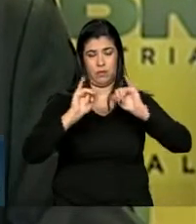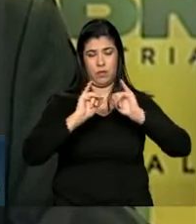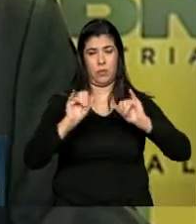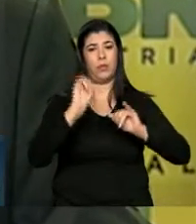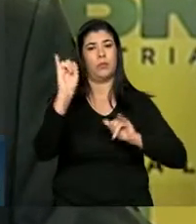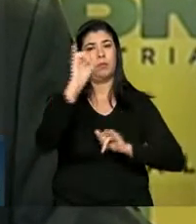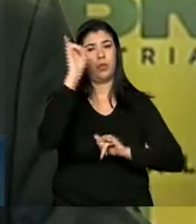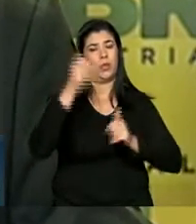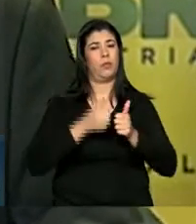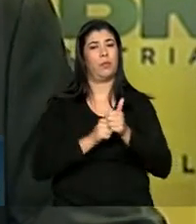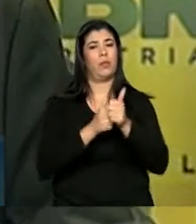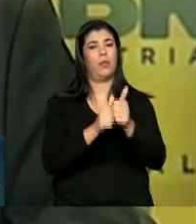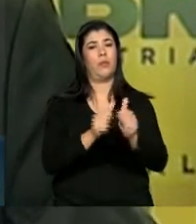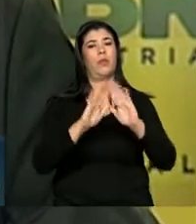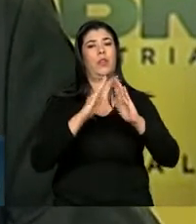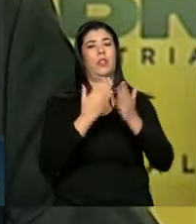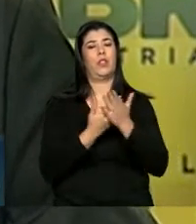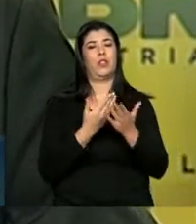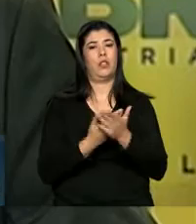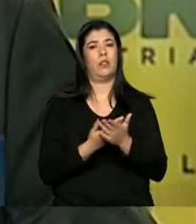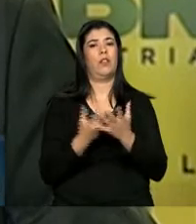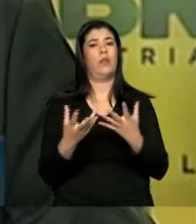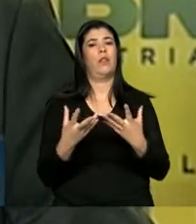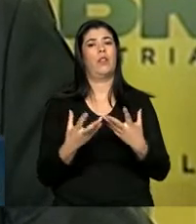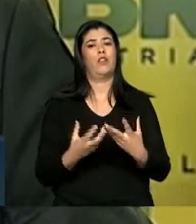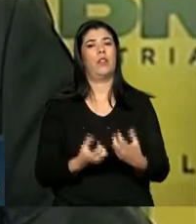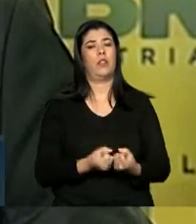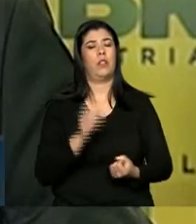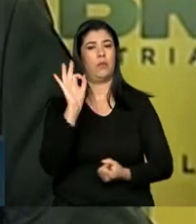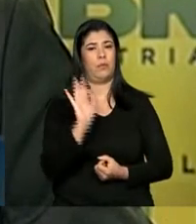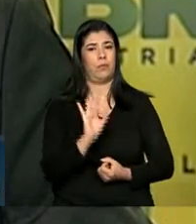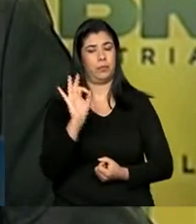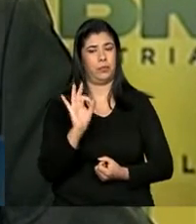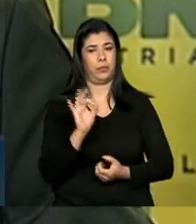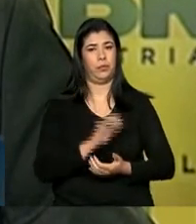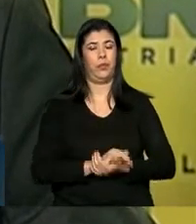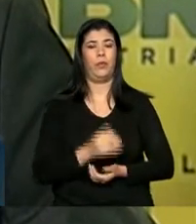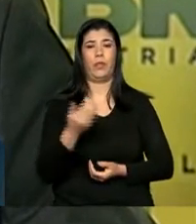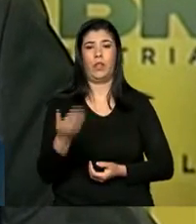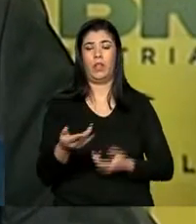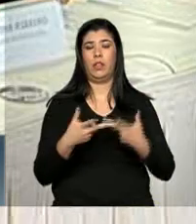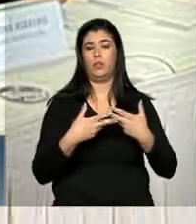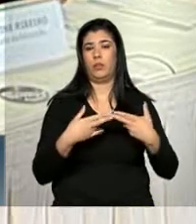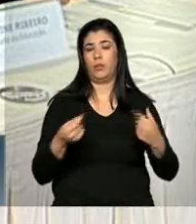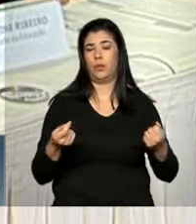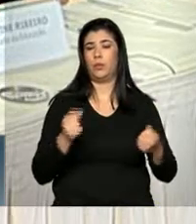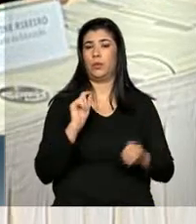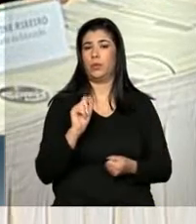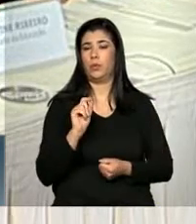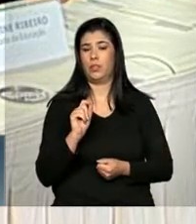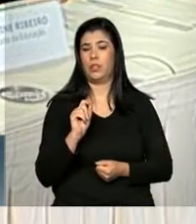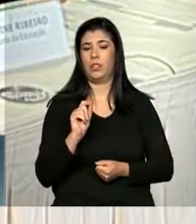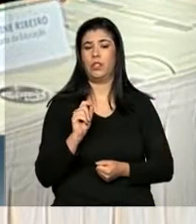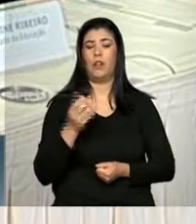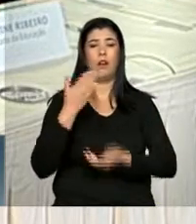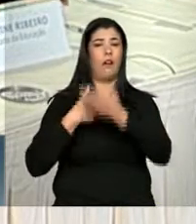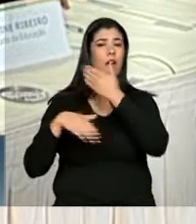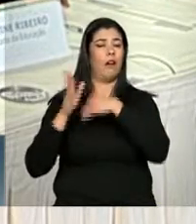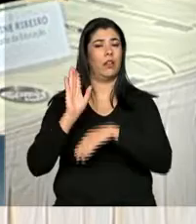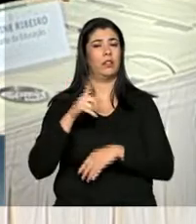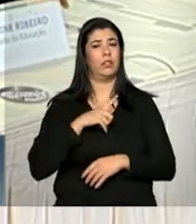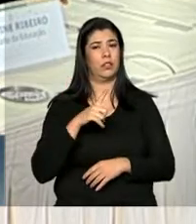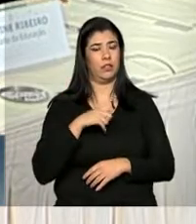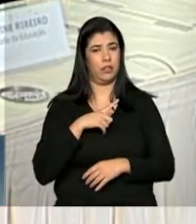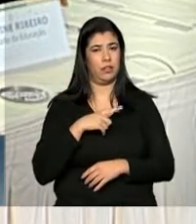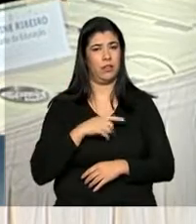acompanhar a educação. Nos permitiu criar esse indicador. Ou seja, é um recurso que muitas vezes já aconteceu. Eu prometo